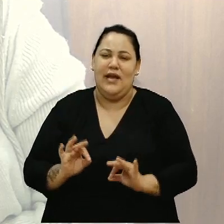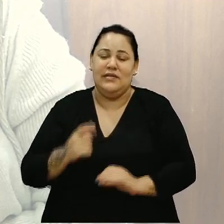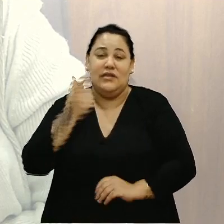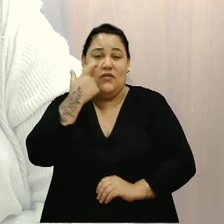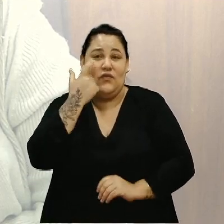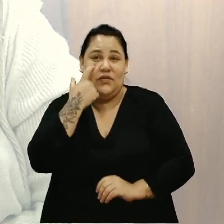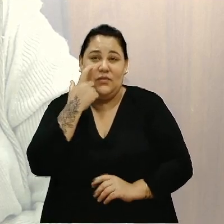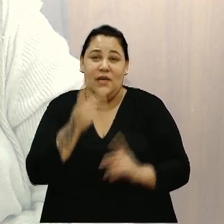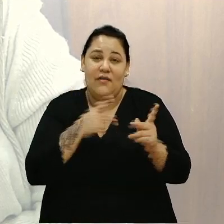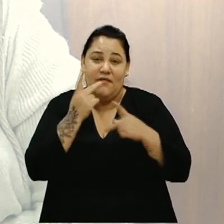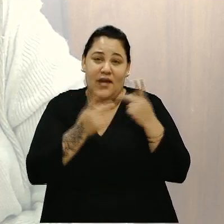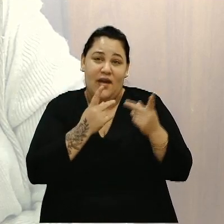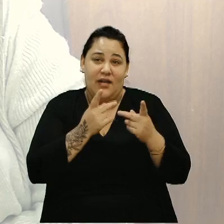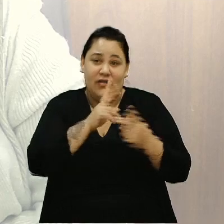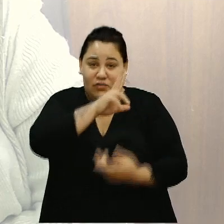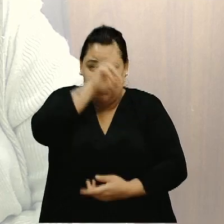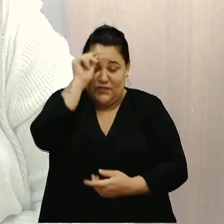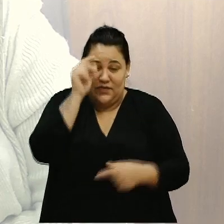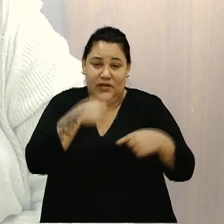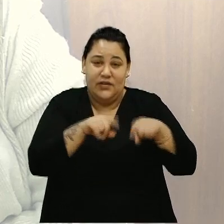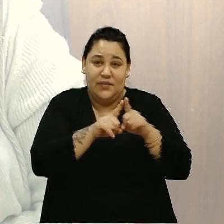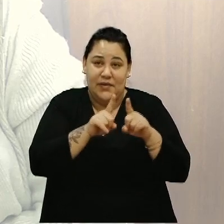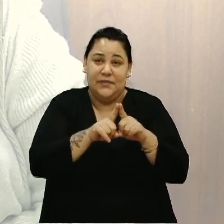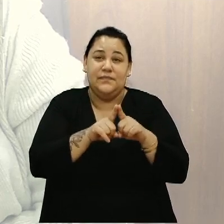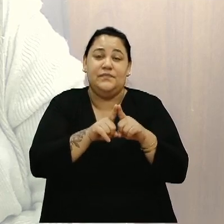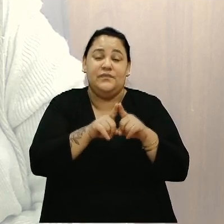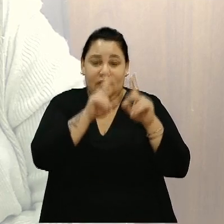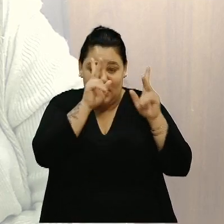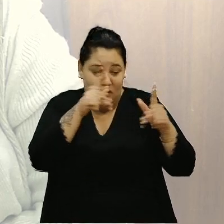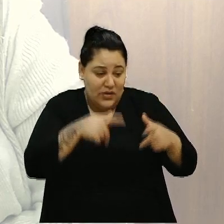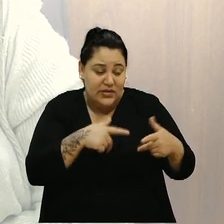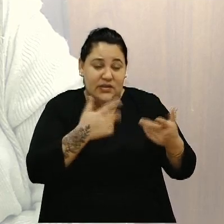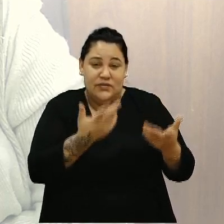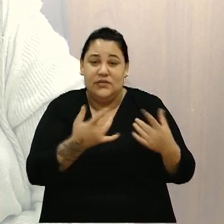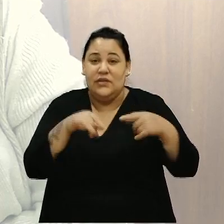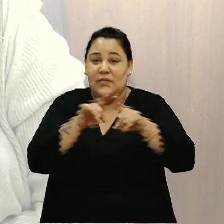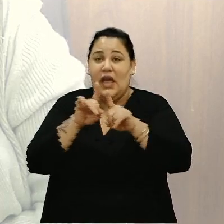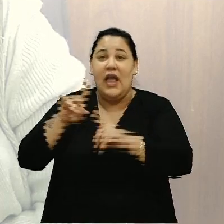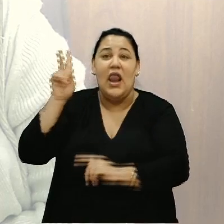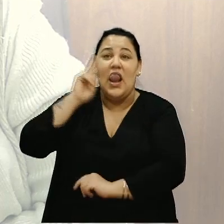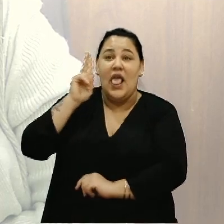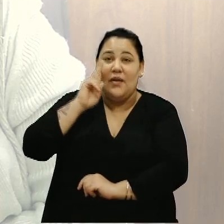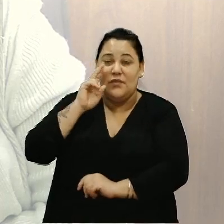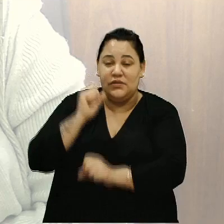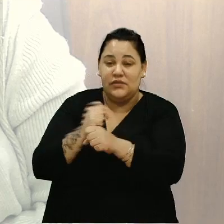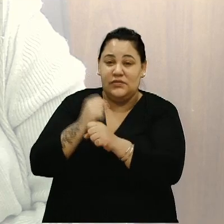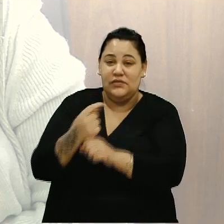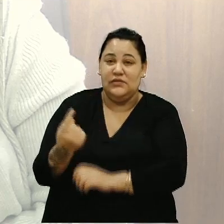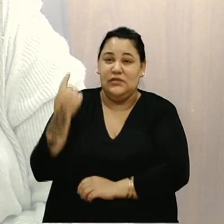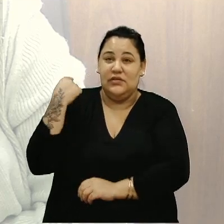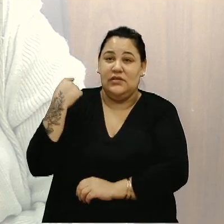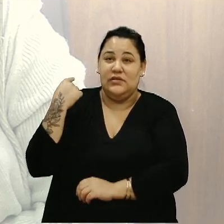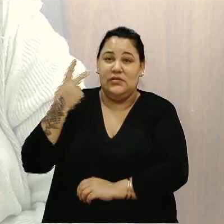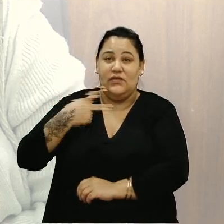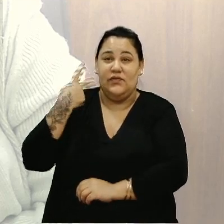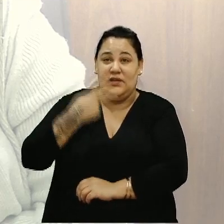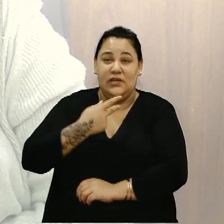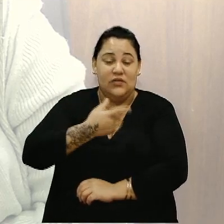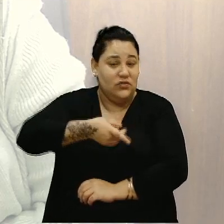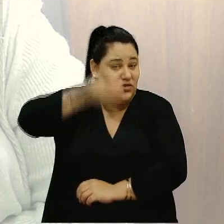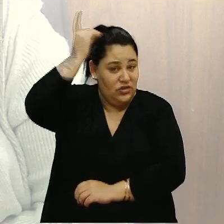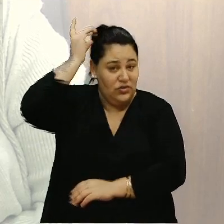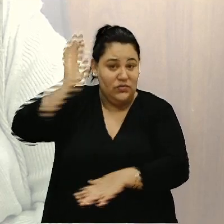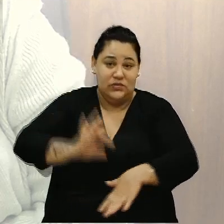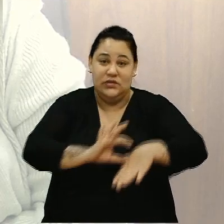manifestação do prefeito, e há de ser justo com o prefeito Adiló, que reconheceu. Lembro que à época, acho que do ano passado, o vereador Lucas Gil era líder do governo, teve